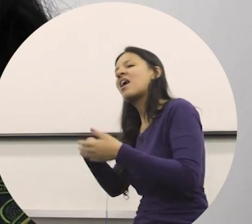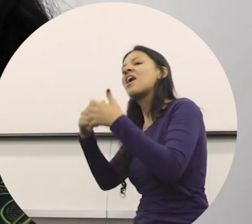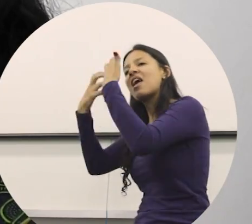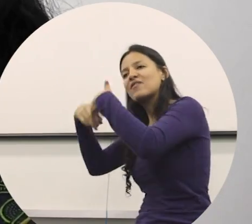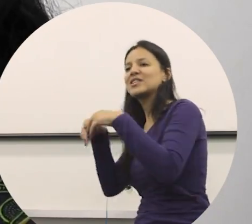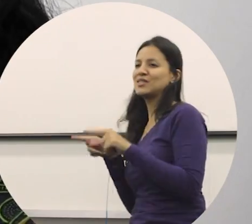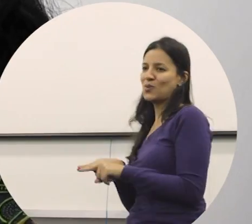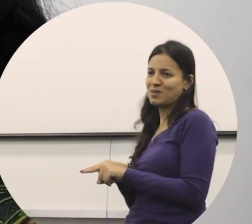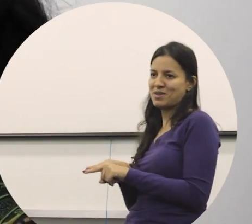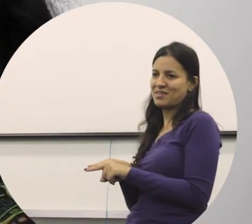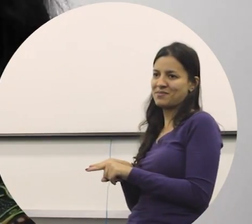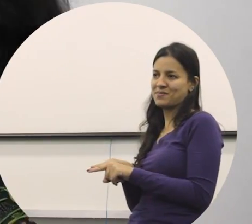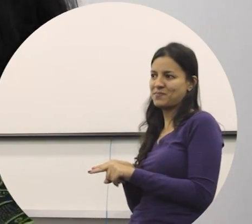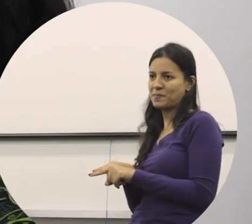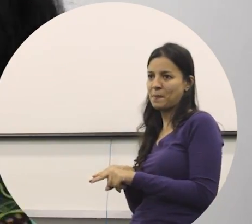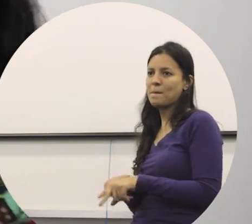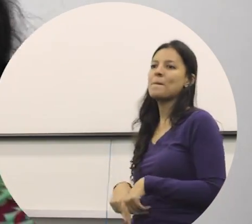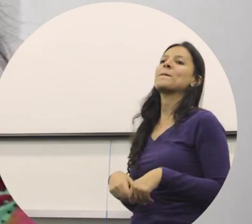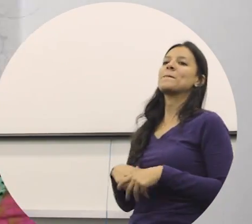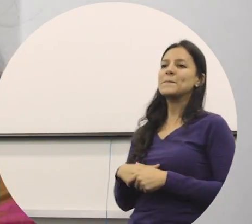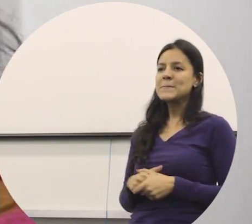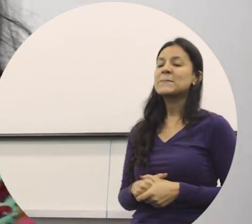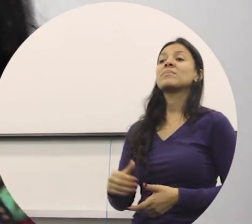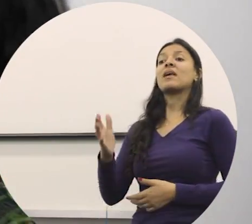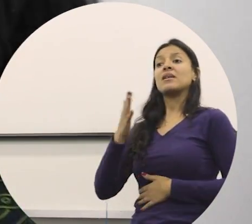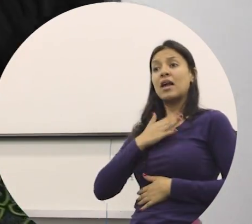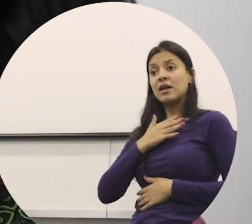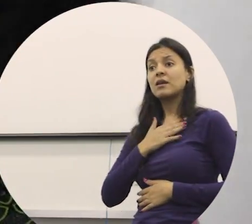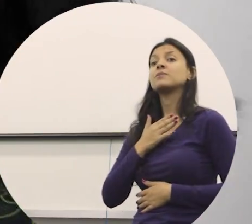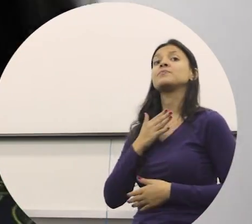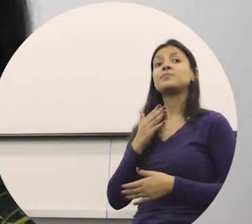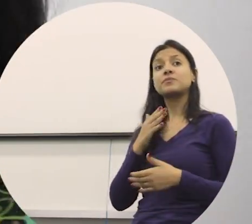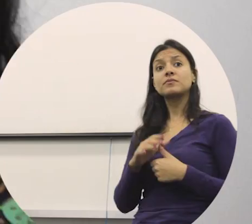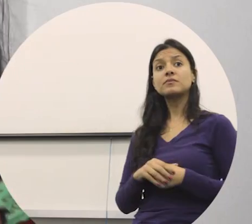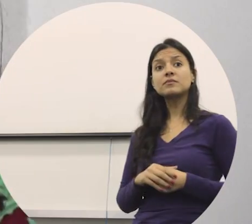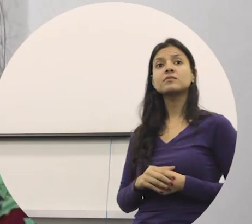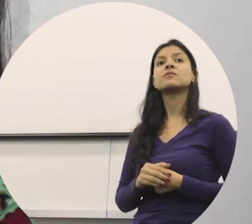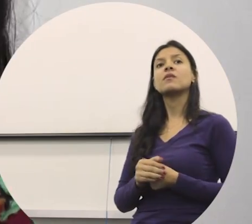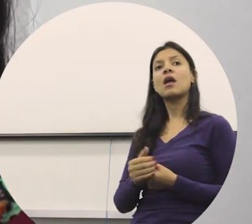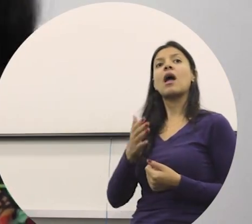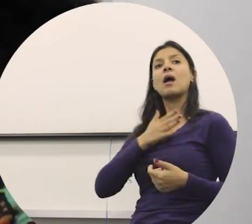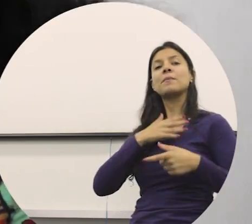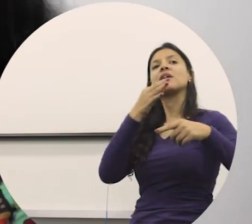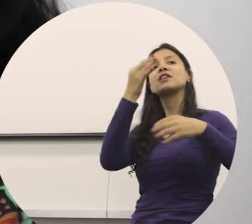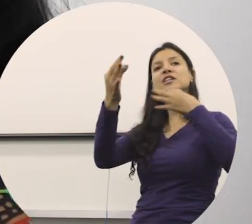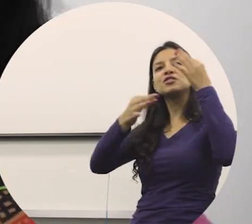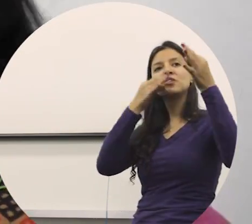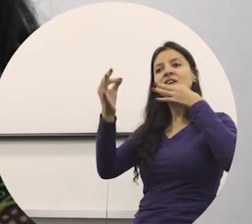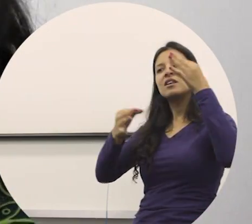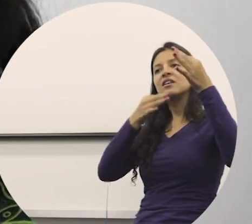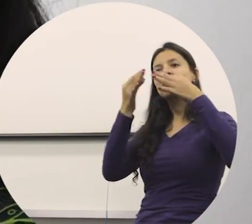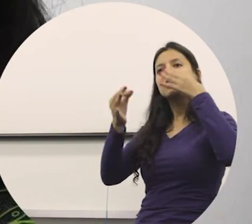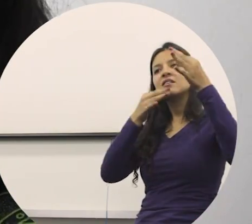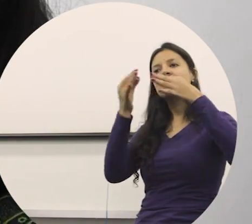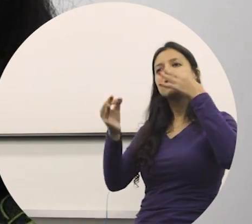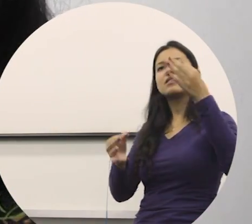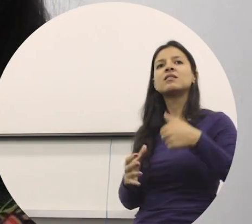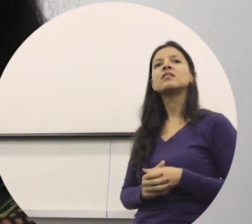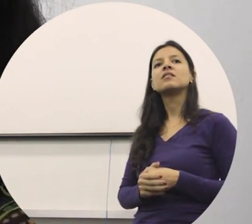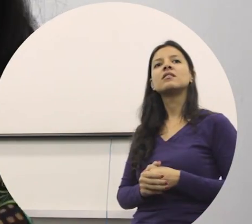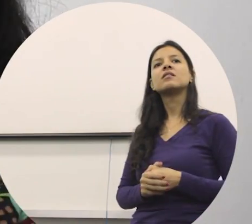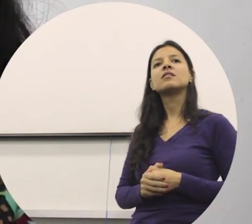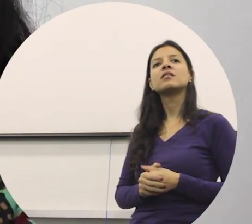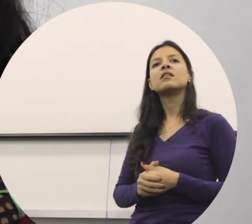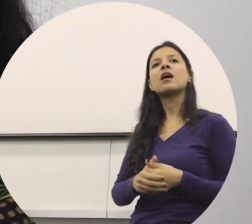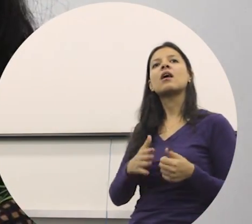aí a minha crítica, a minha colega de escola, que é professora do Fundamental 1, é